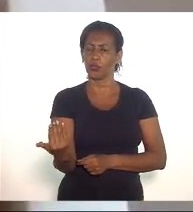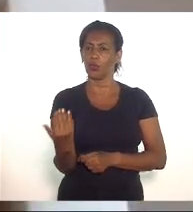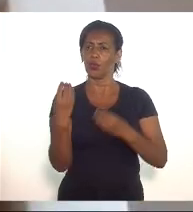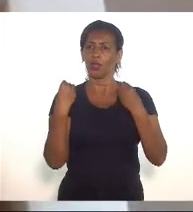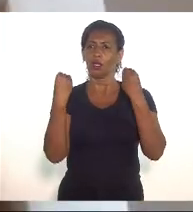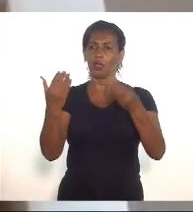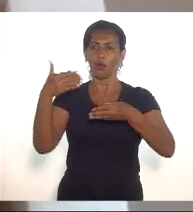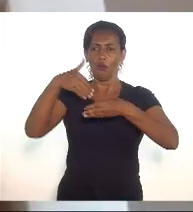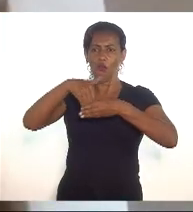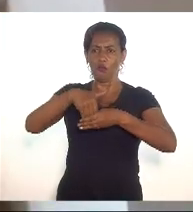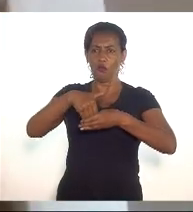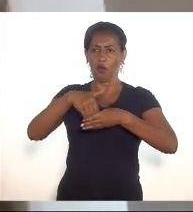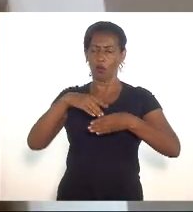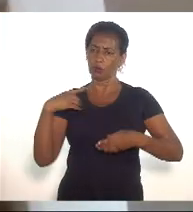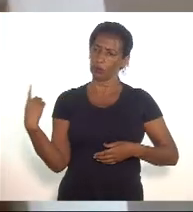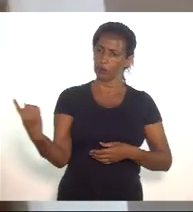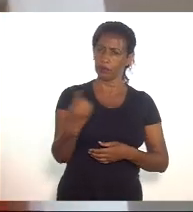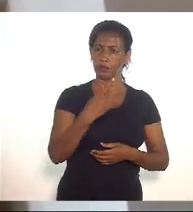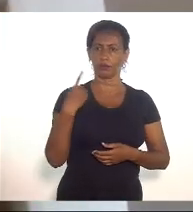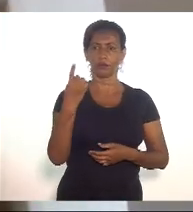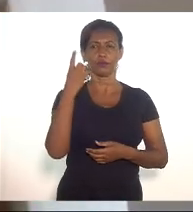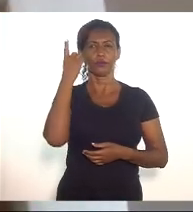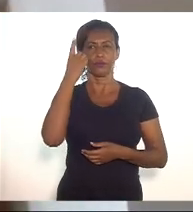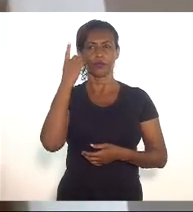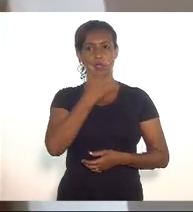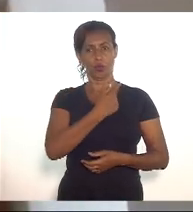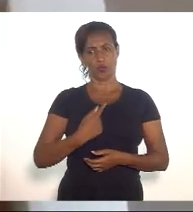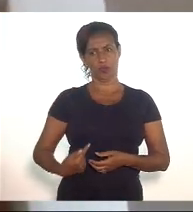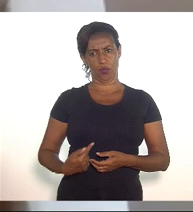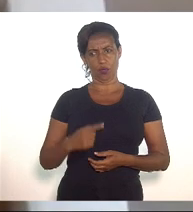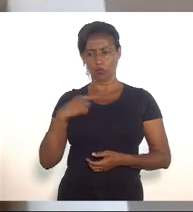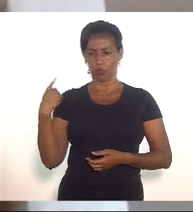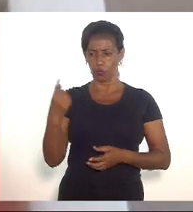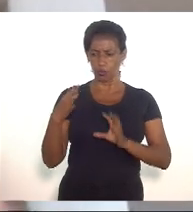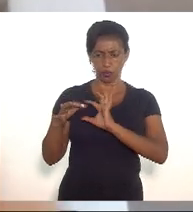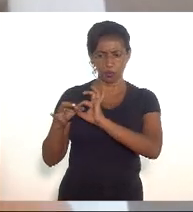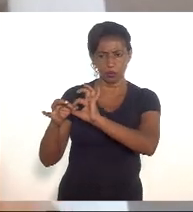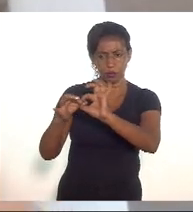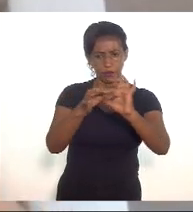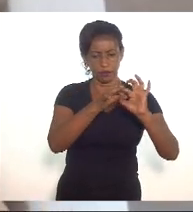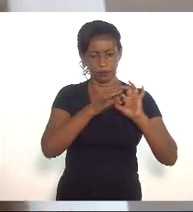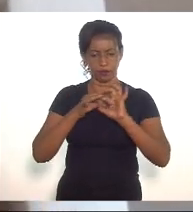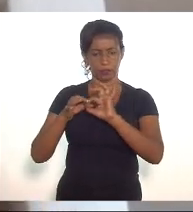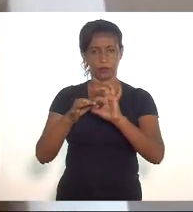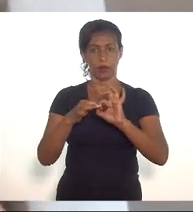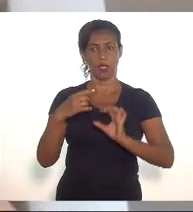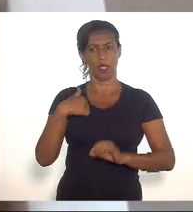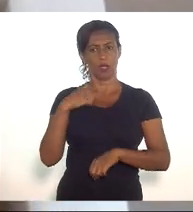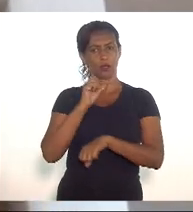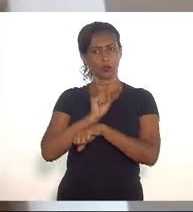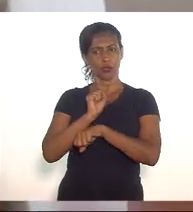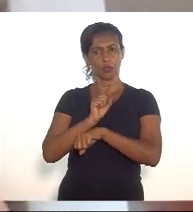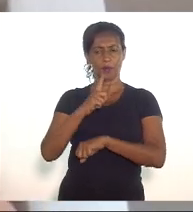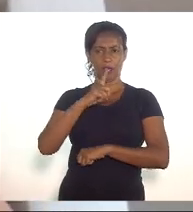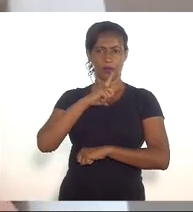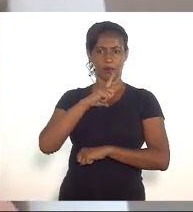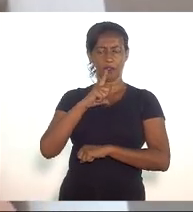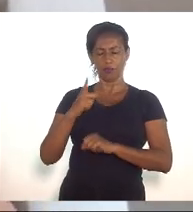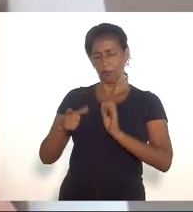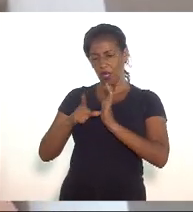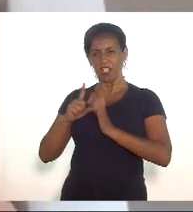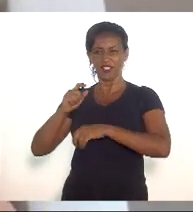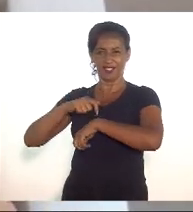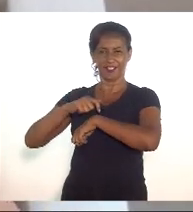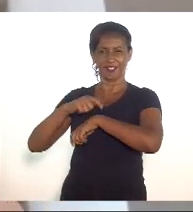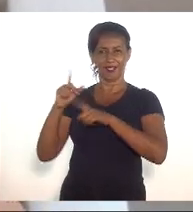o governante. Então, no final, vai estar tudo amarrado. Eu espero ter, foi um pouco antes do tempo que o senhor me